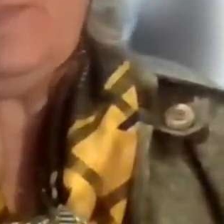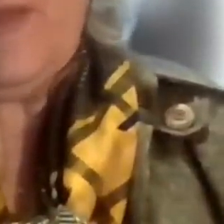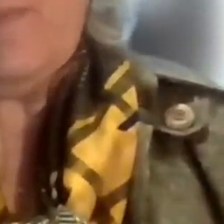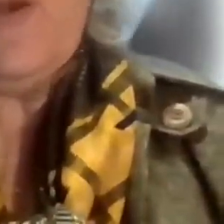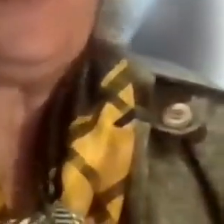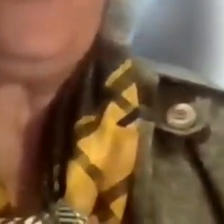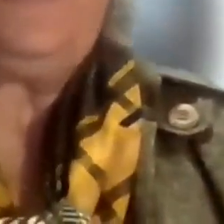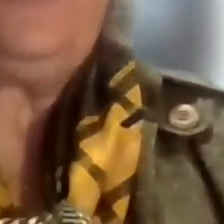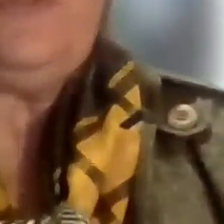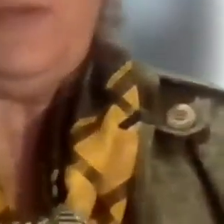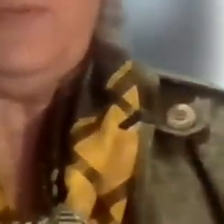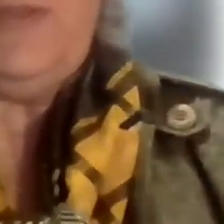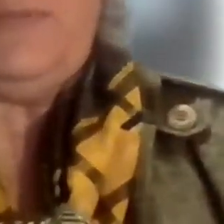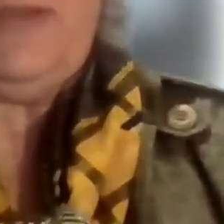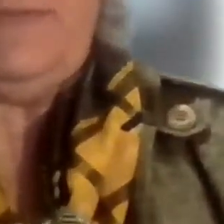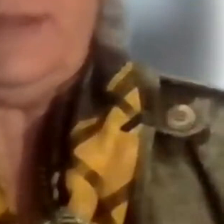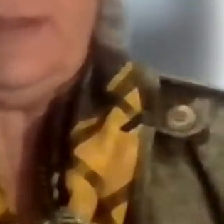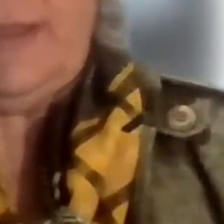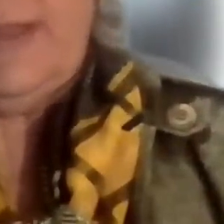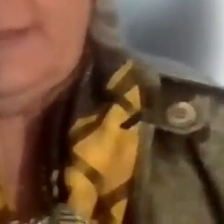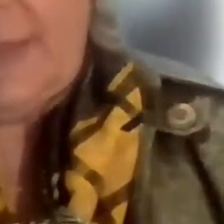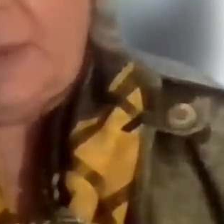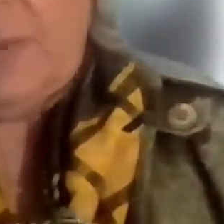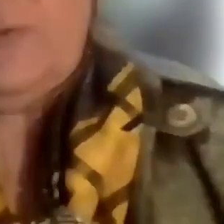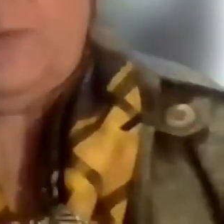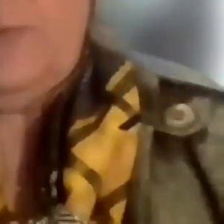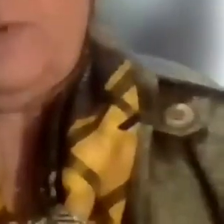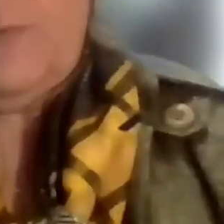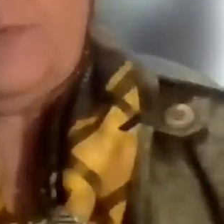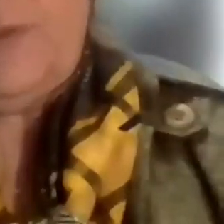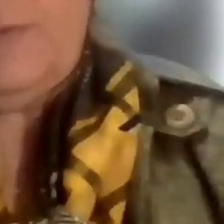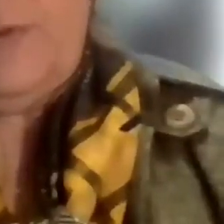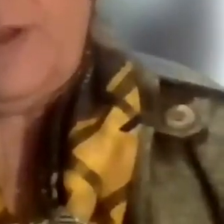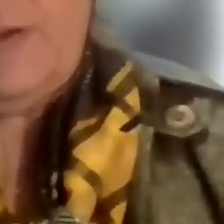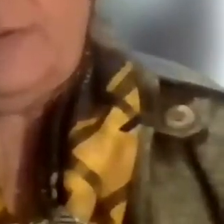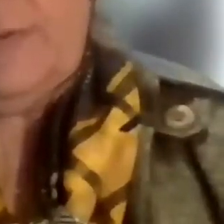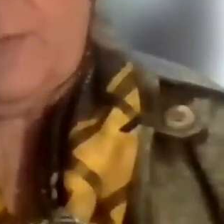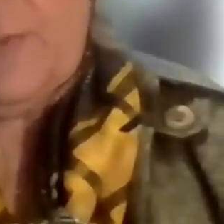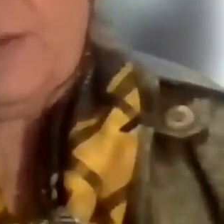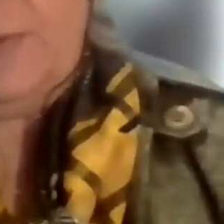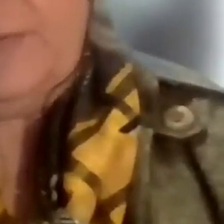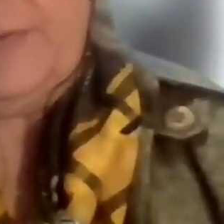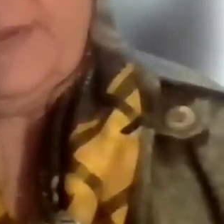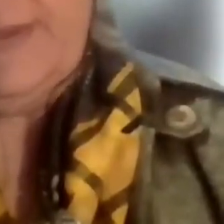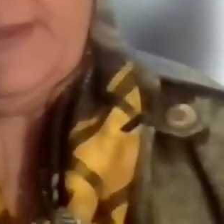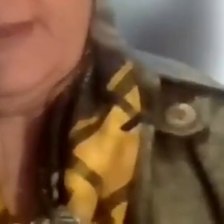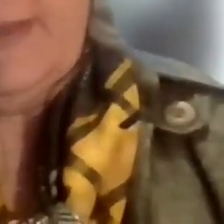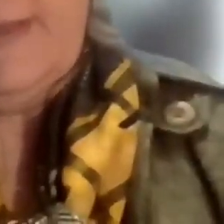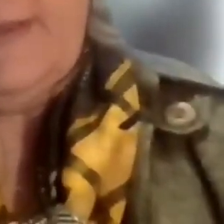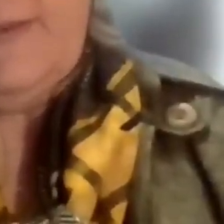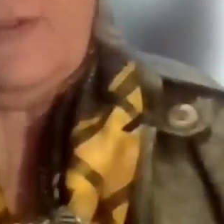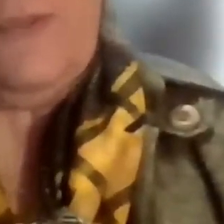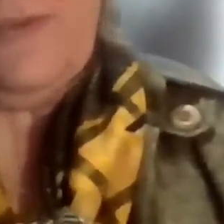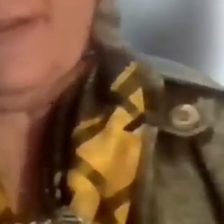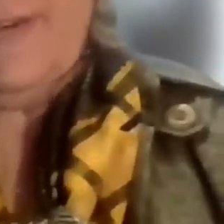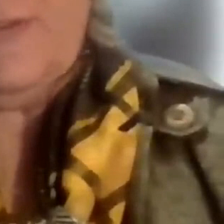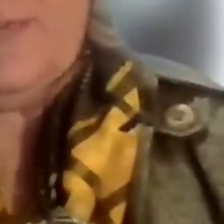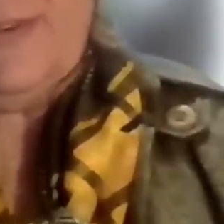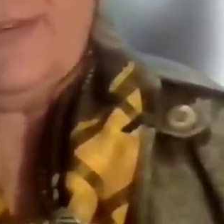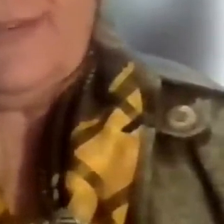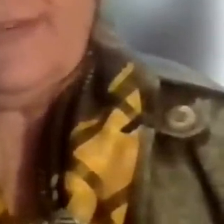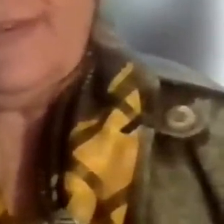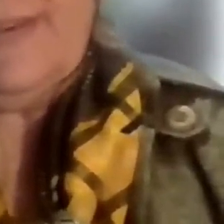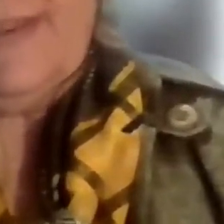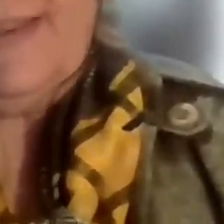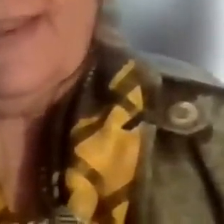Trabalhei a maior parte do tempo da minha vida sempre junto ao governo local de São Paulo e